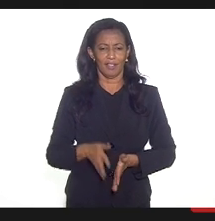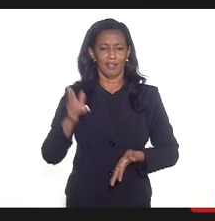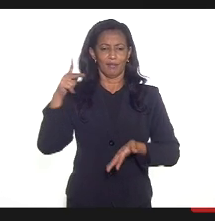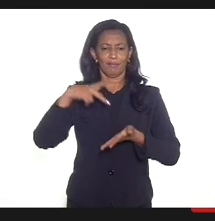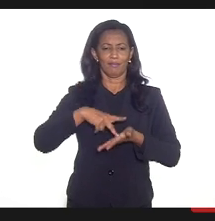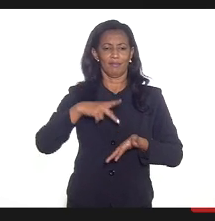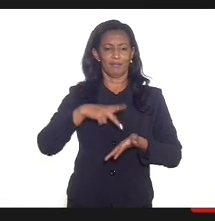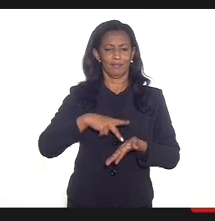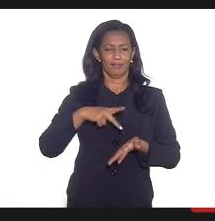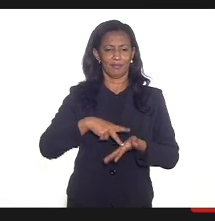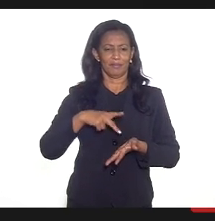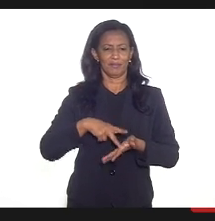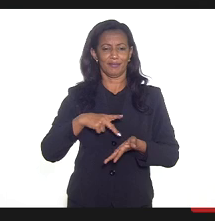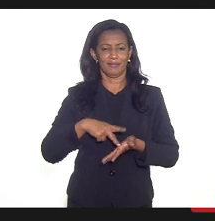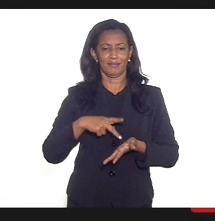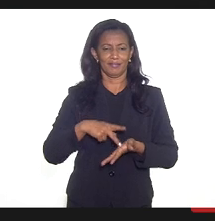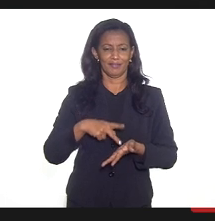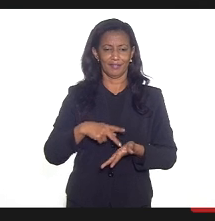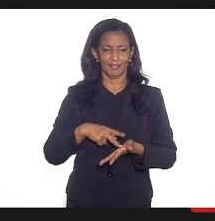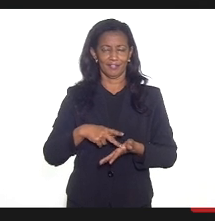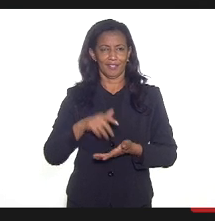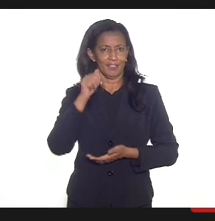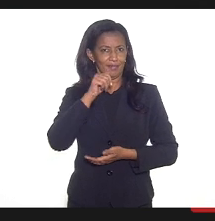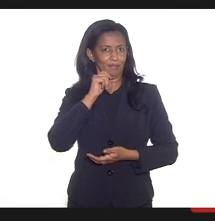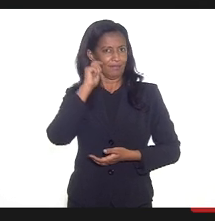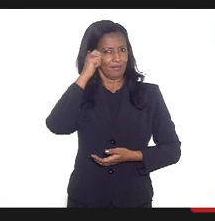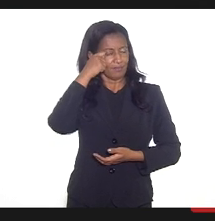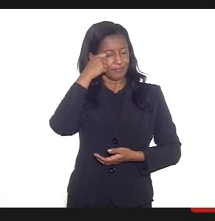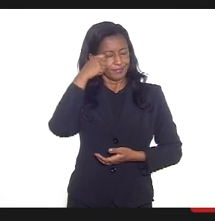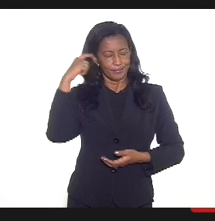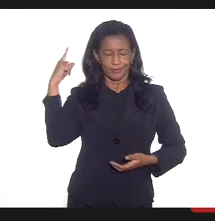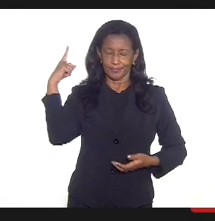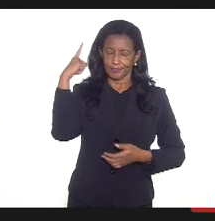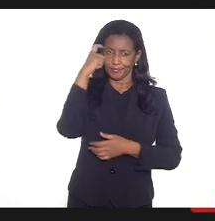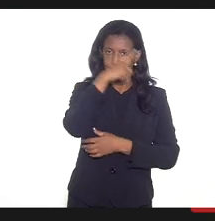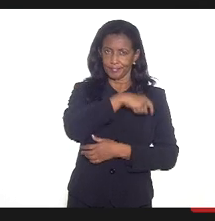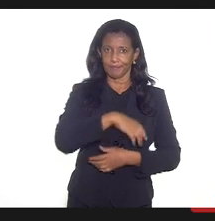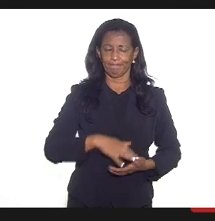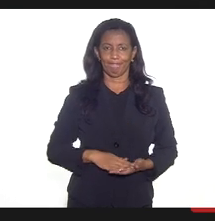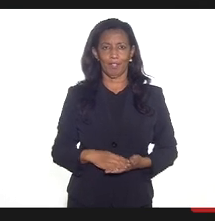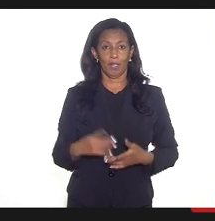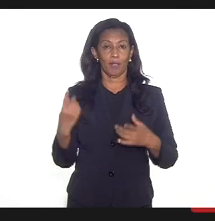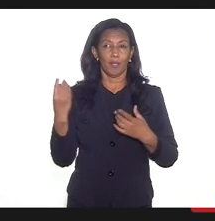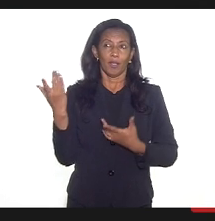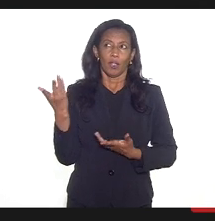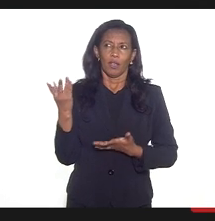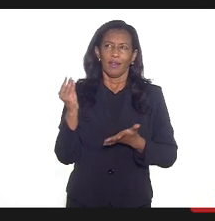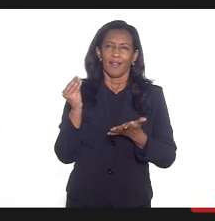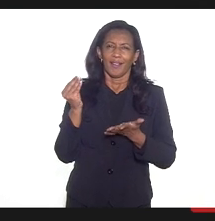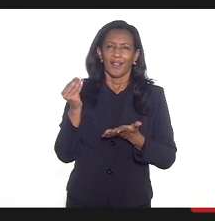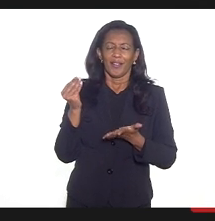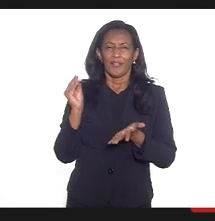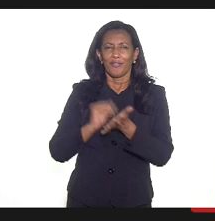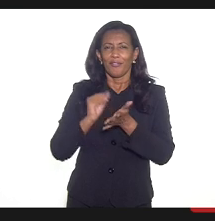Realmente, a questão da mulher negra, ela é tão difícil por conta da invisibilidade.